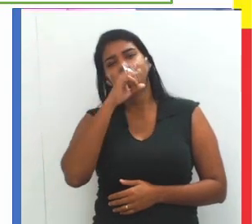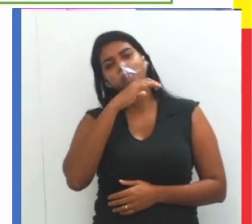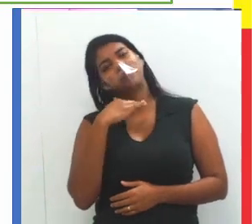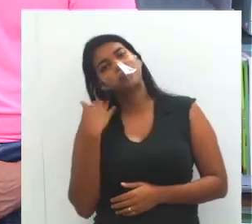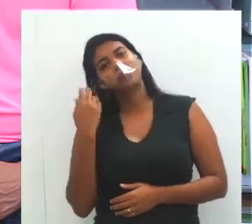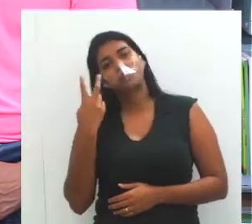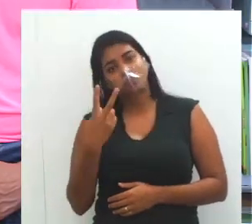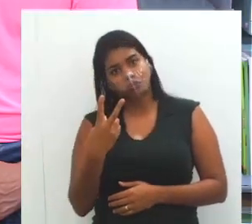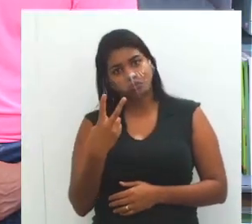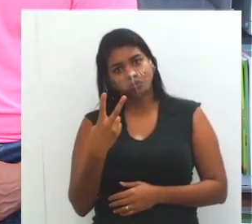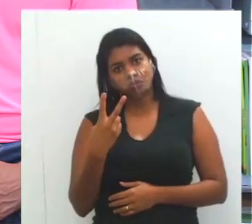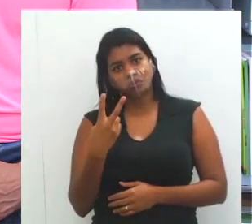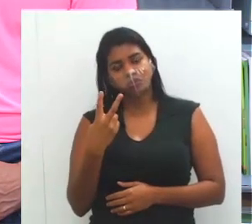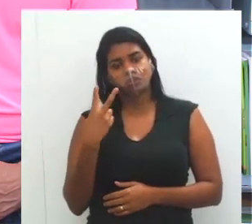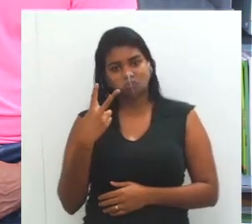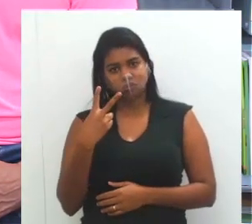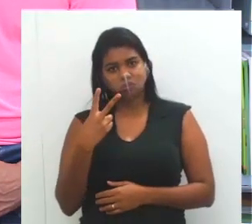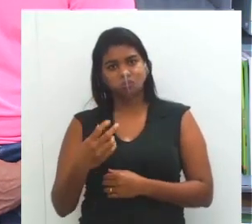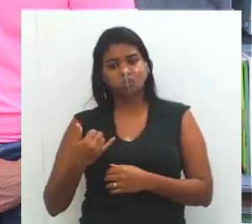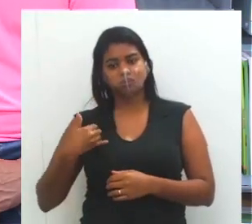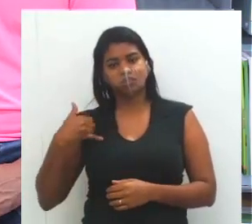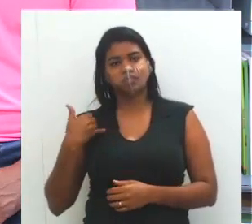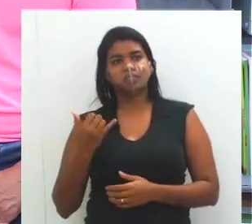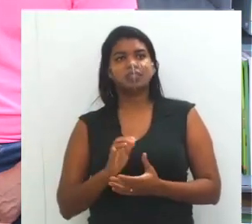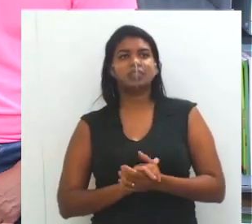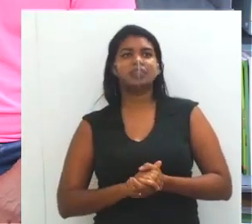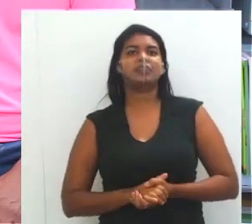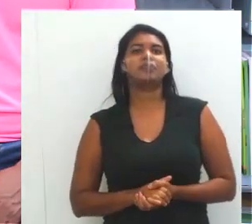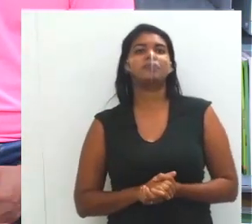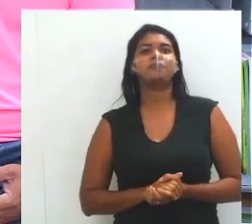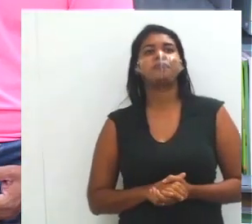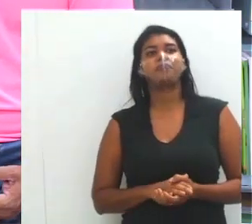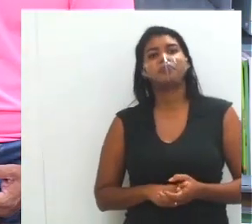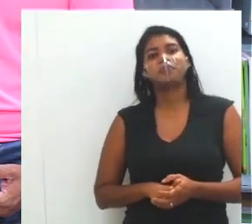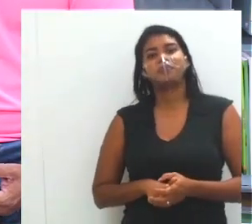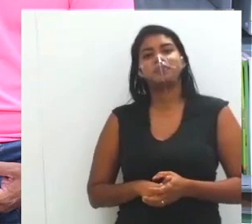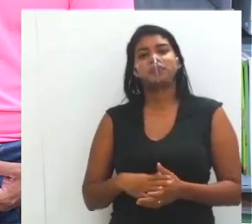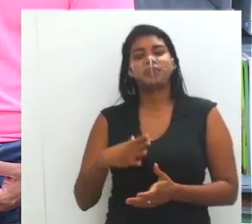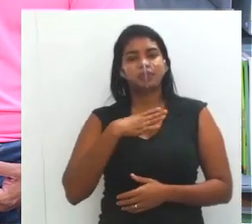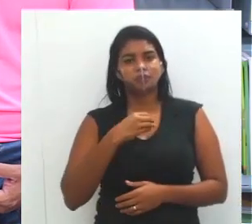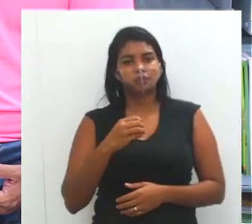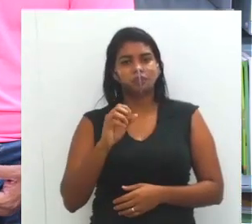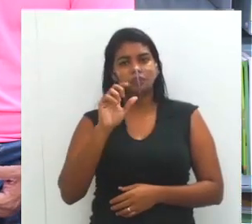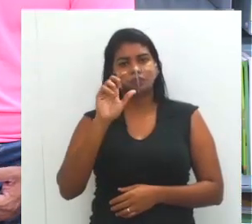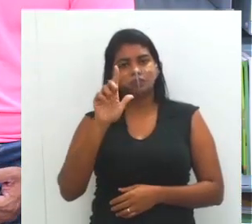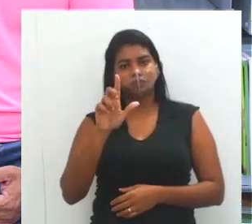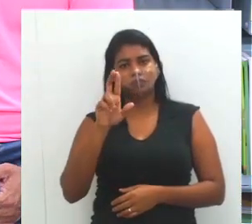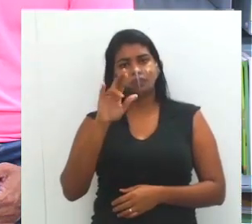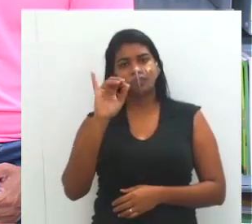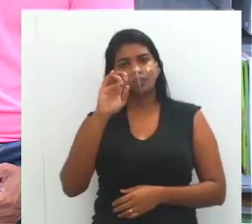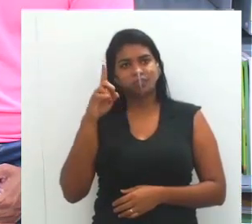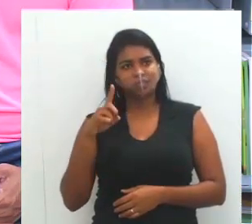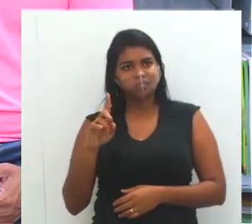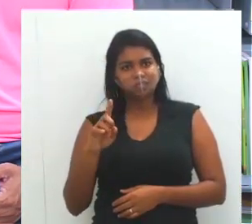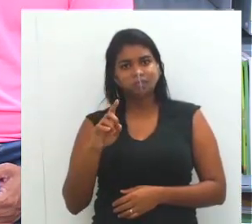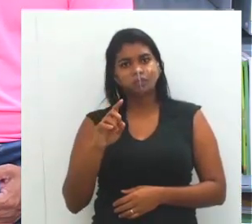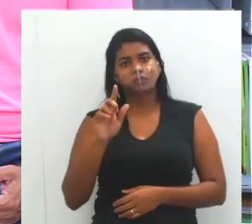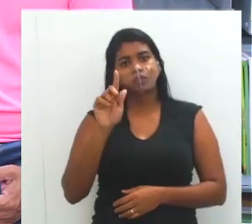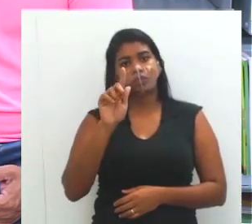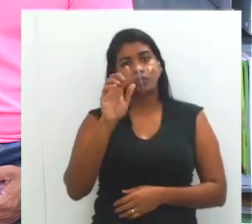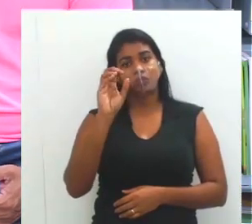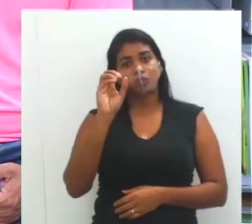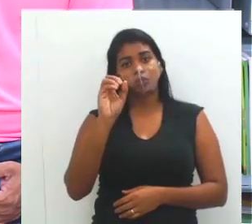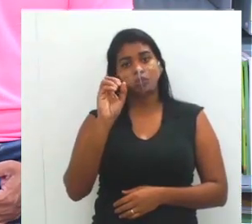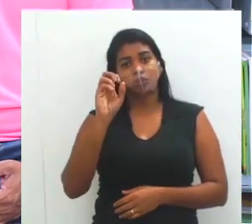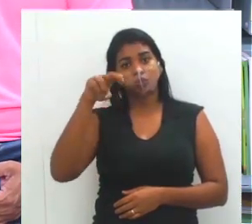E é importante lembrar que Luiz Gonzaga Júnior, filho de Luiz Gonzaga, esse filho dele tornou-se